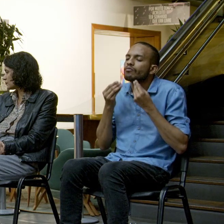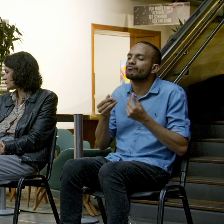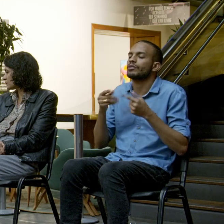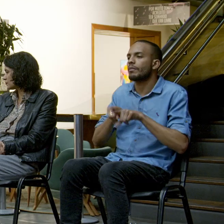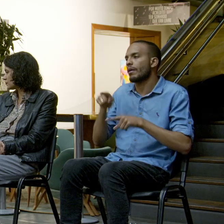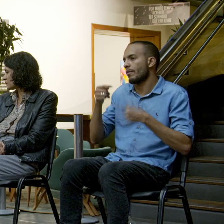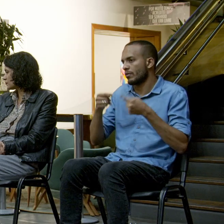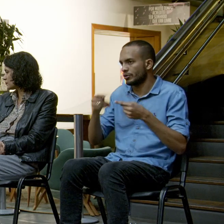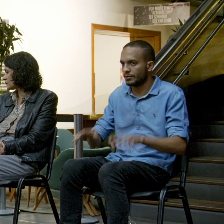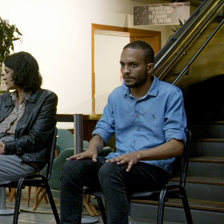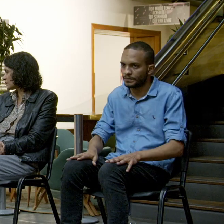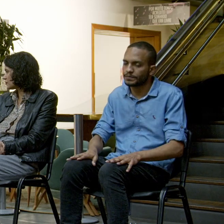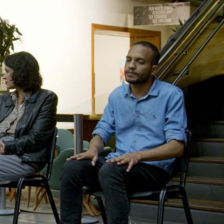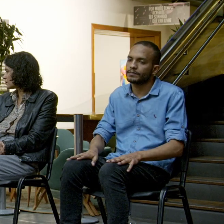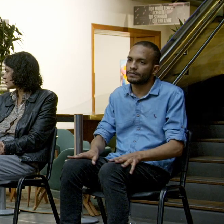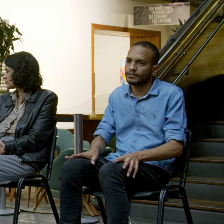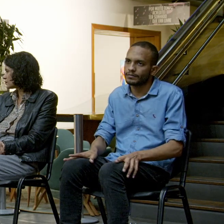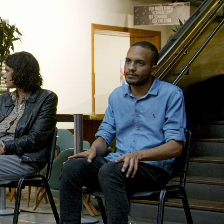política.